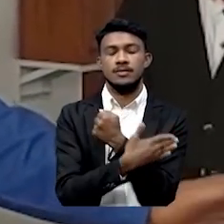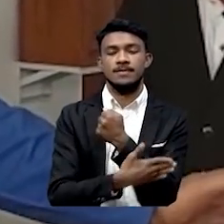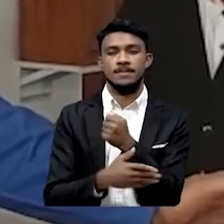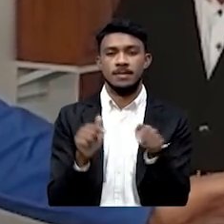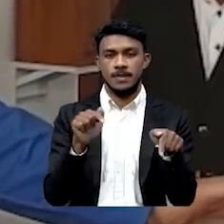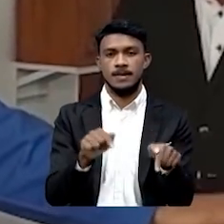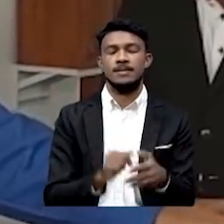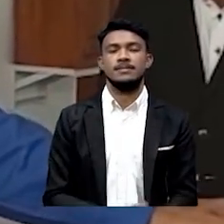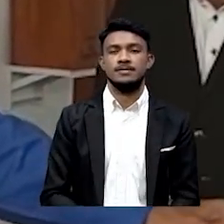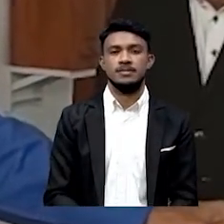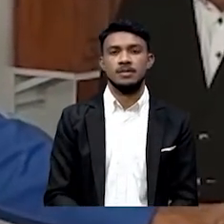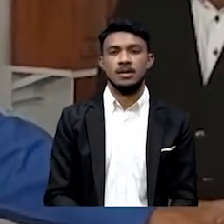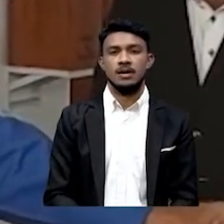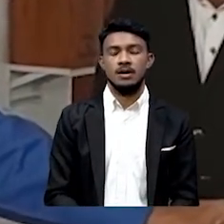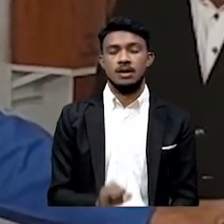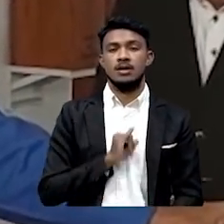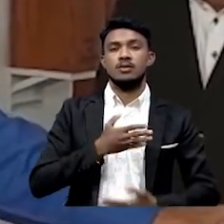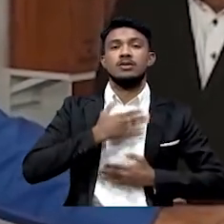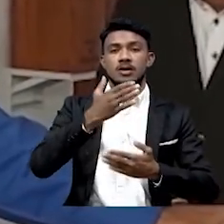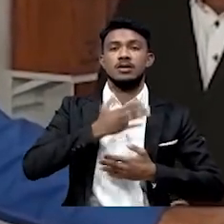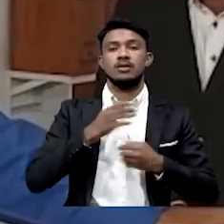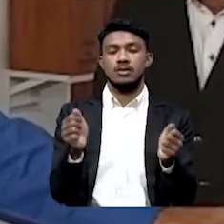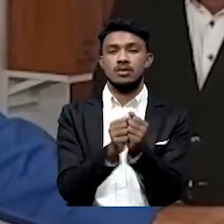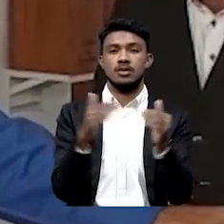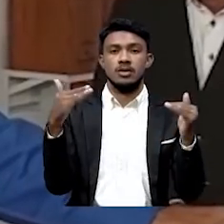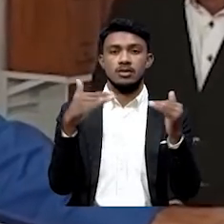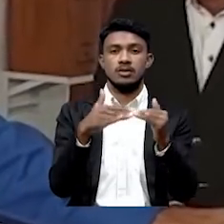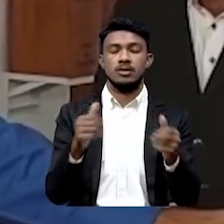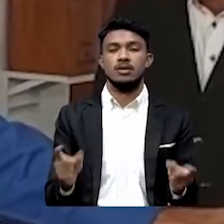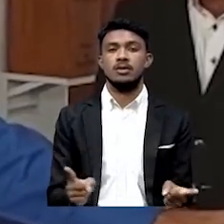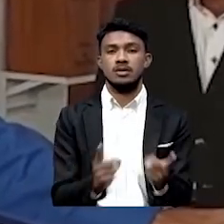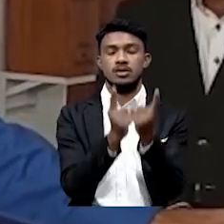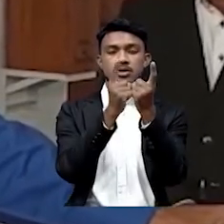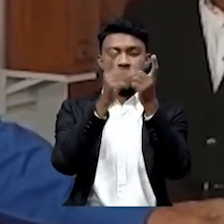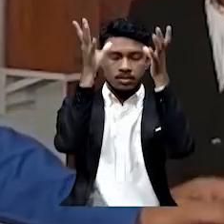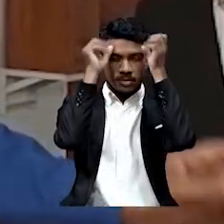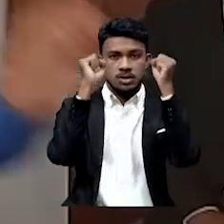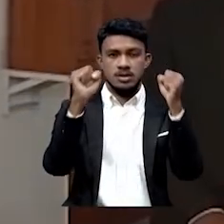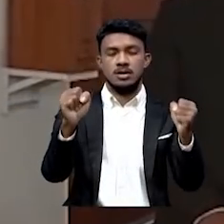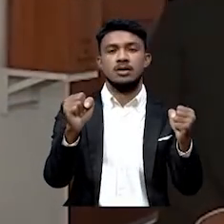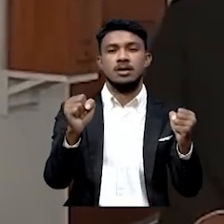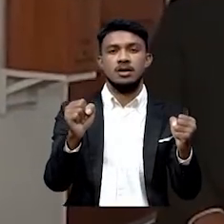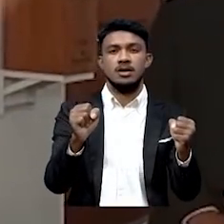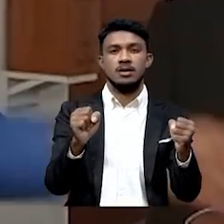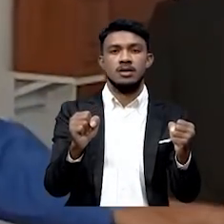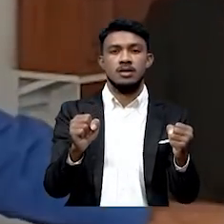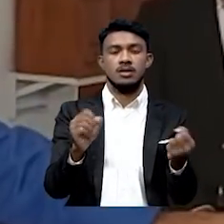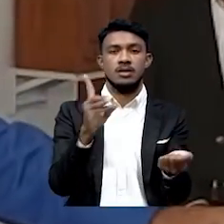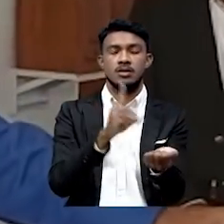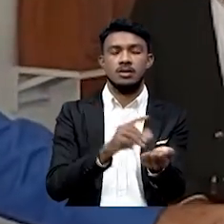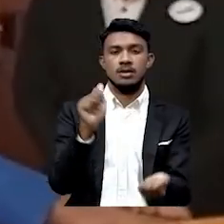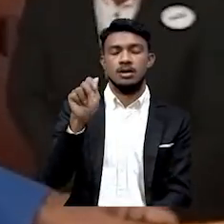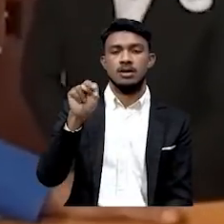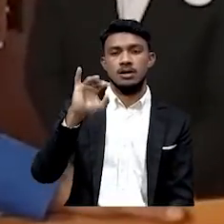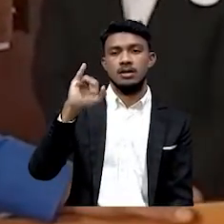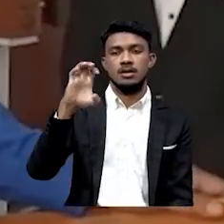Portanto, está contente com o encontro substancial com o presidente. Dr. Aniceto